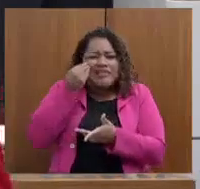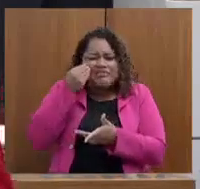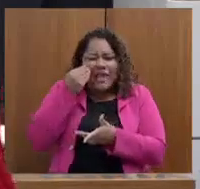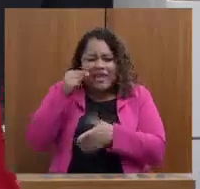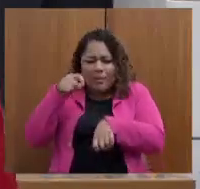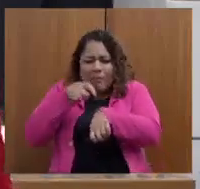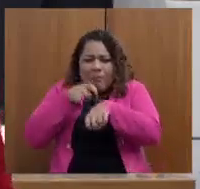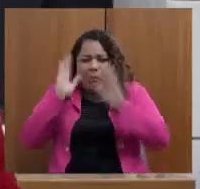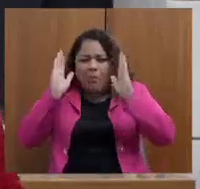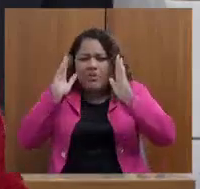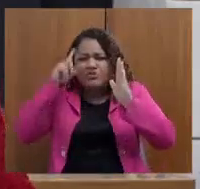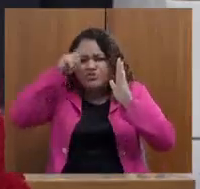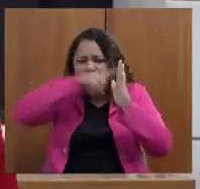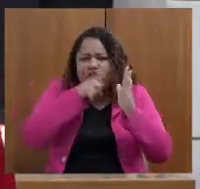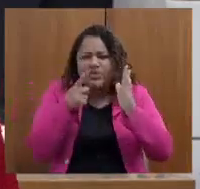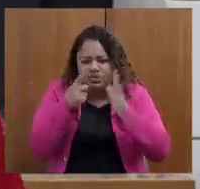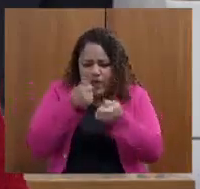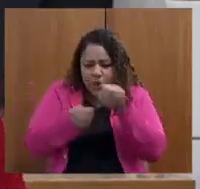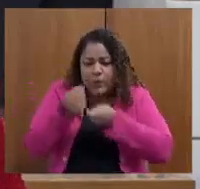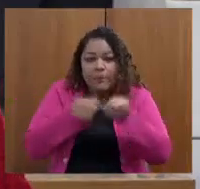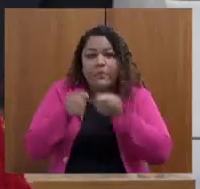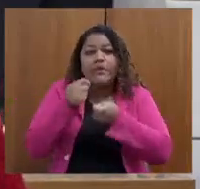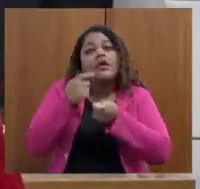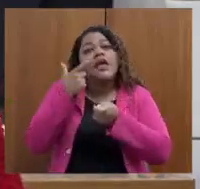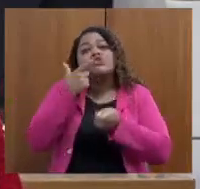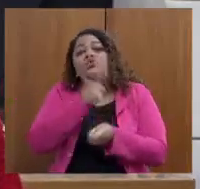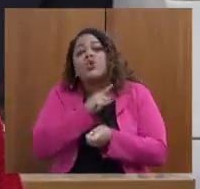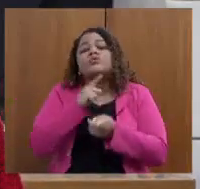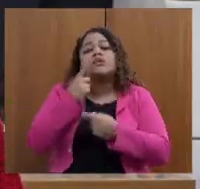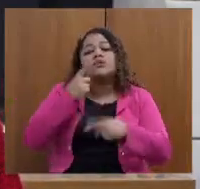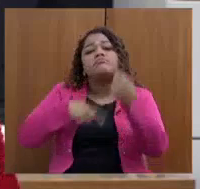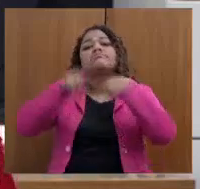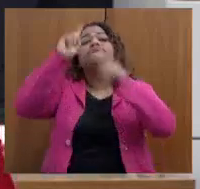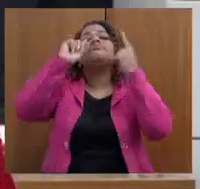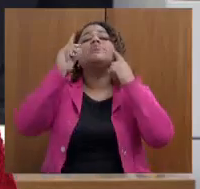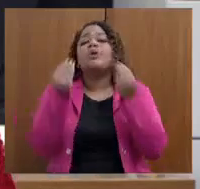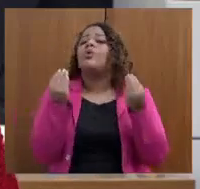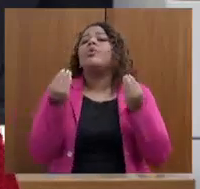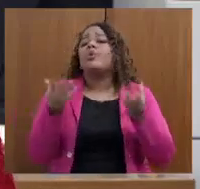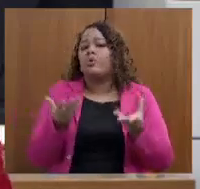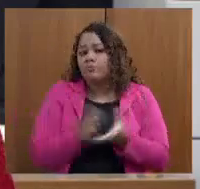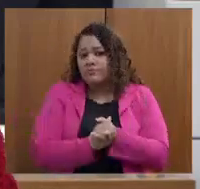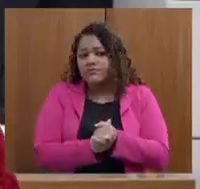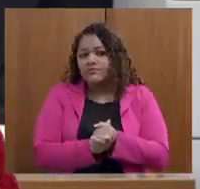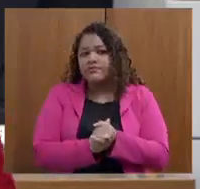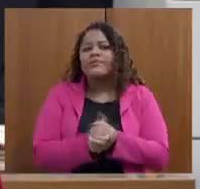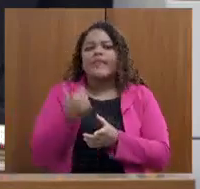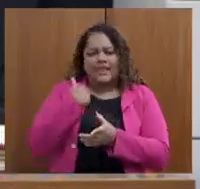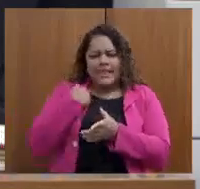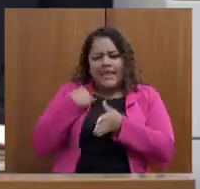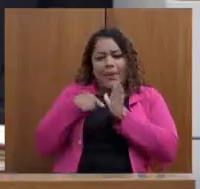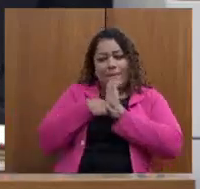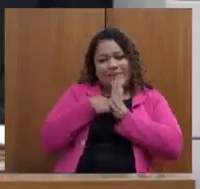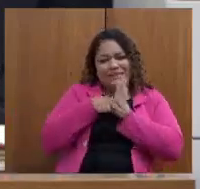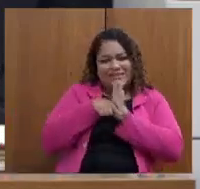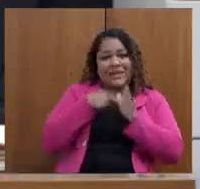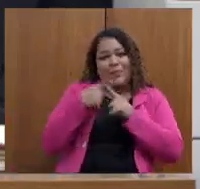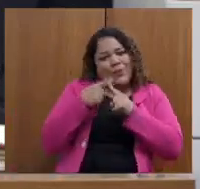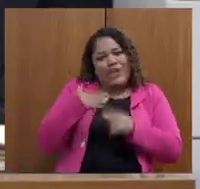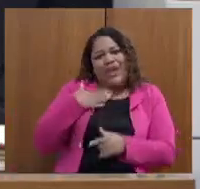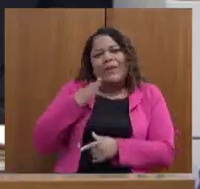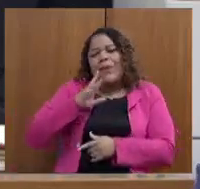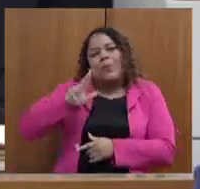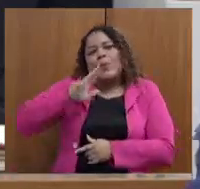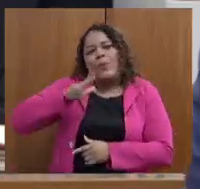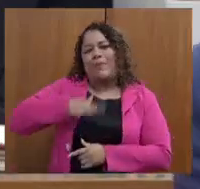do ponto de vista da economia é do estado é então o lítio teve eu pesquisei um pouquinho porque não é minha área né gente